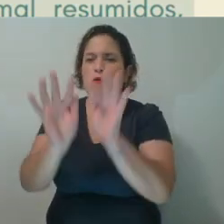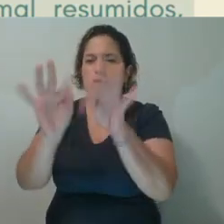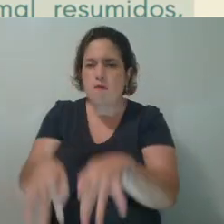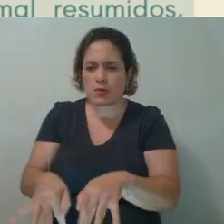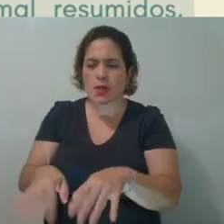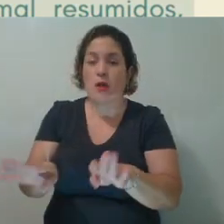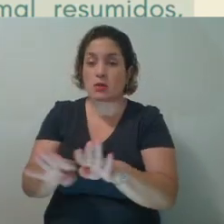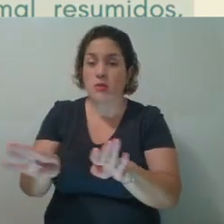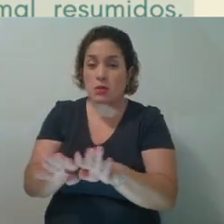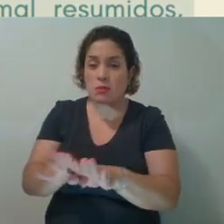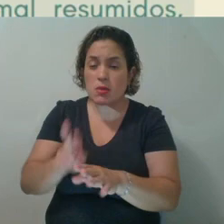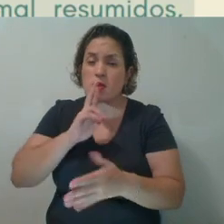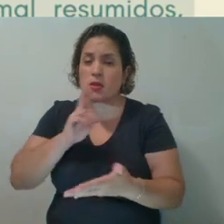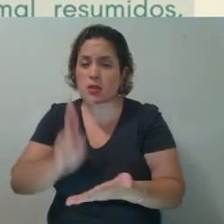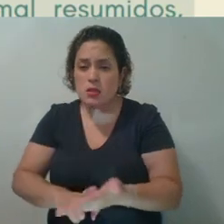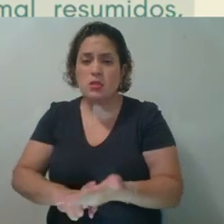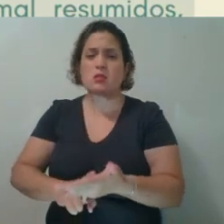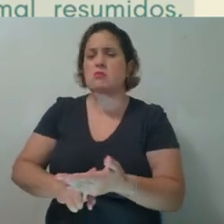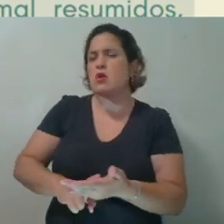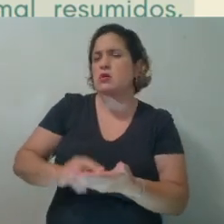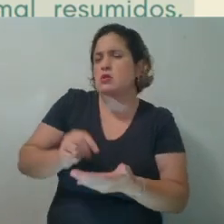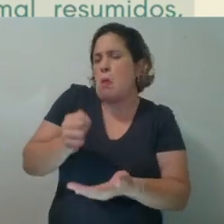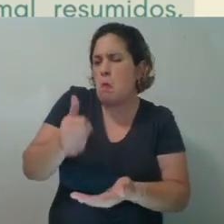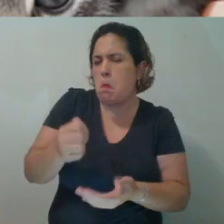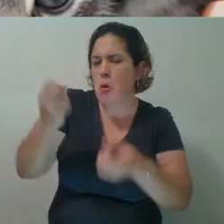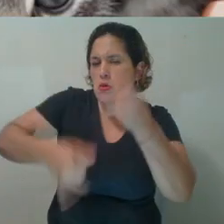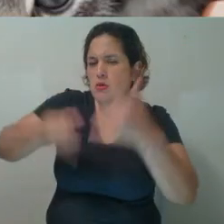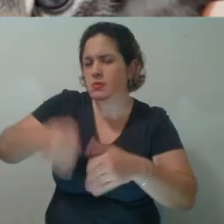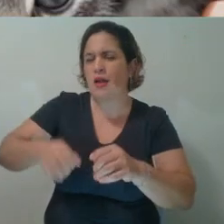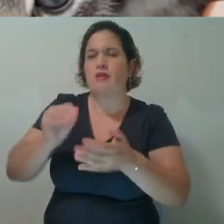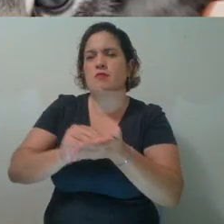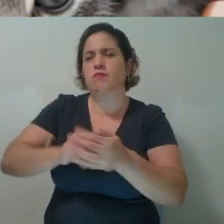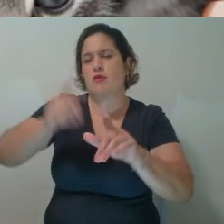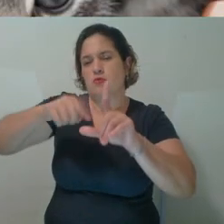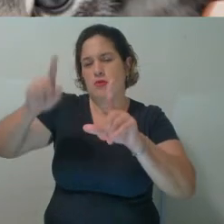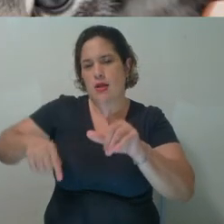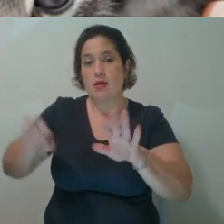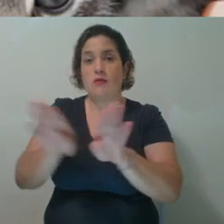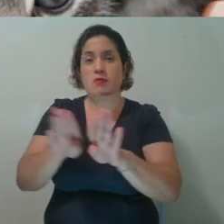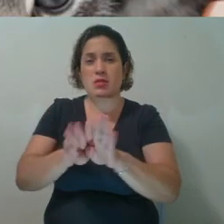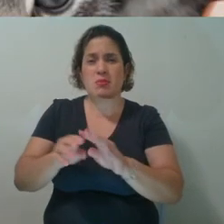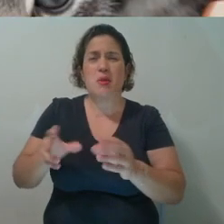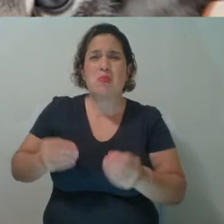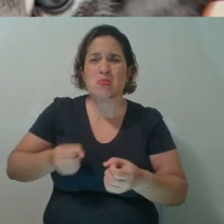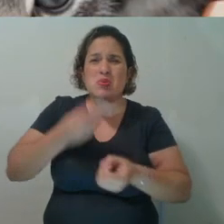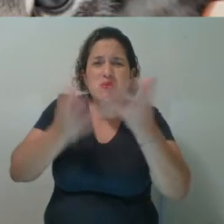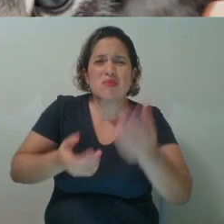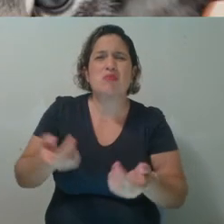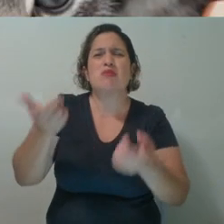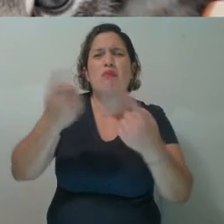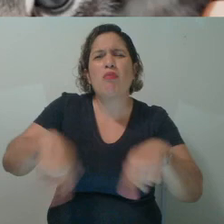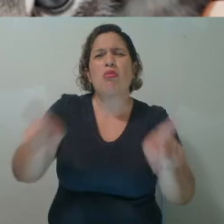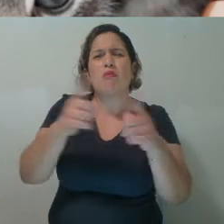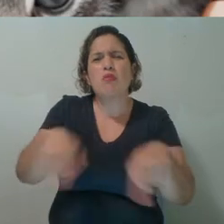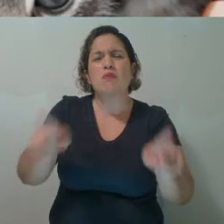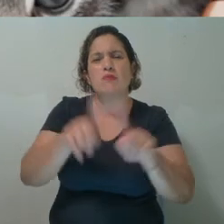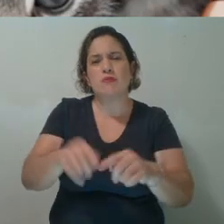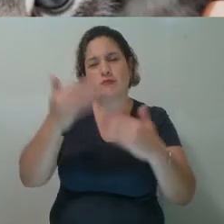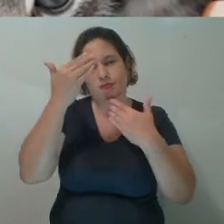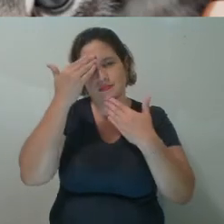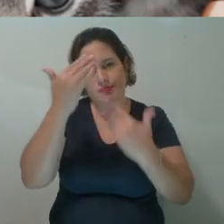mal resumidos e gráficos seriam úteis, e a informações repetidas. É isso, muito obrigada.